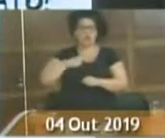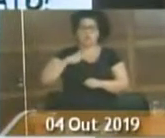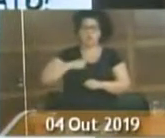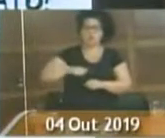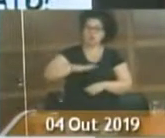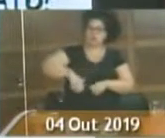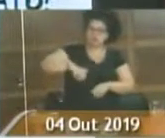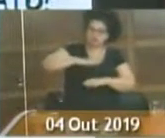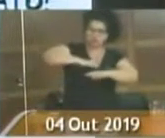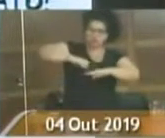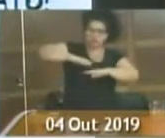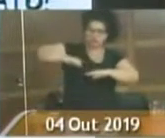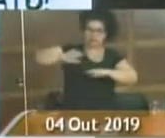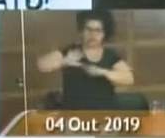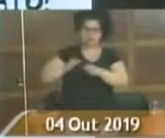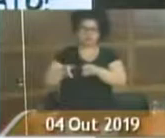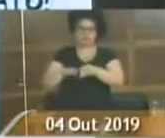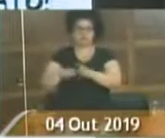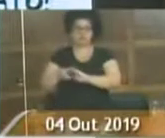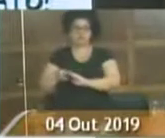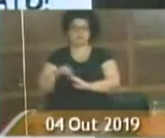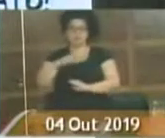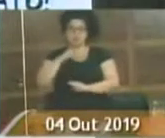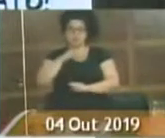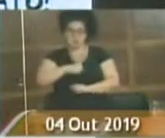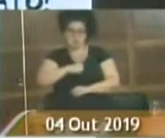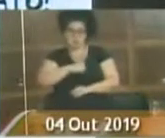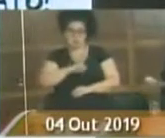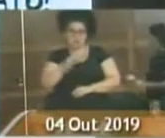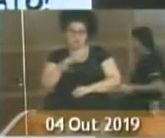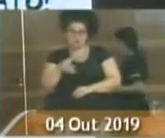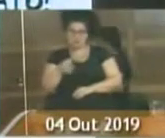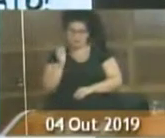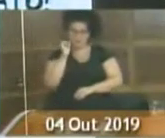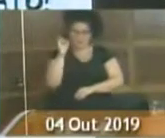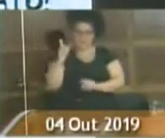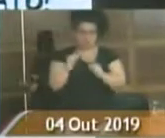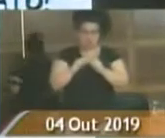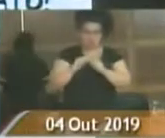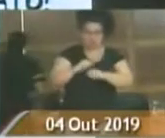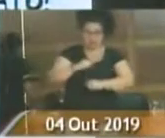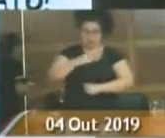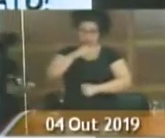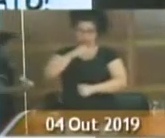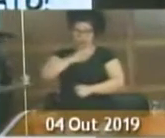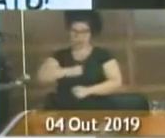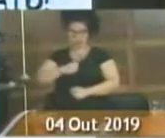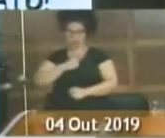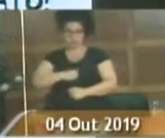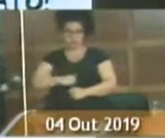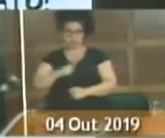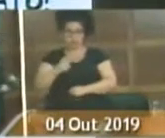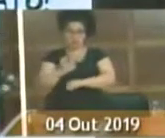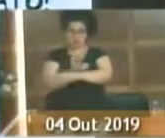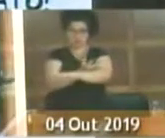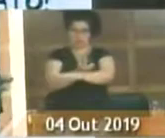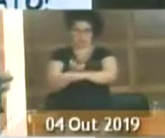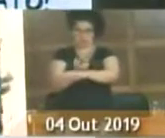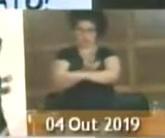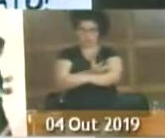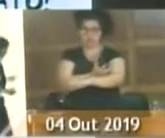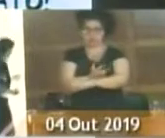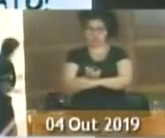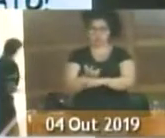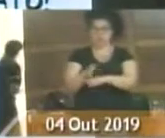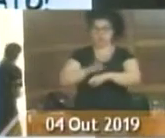dele, ele não tampa o cocôzinho dele? Então, quando o gatinho vai fazer as fezes dele, lá no jardim, Ele,